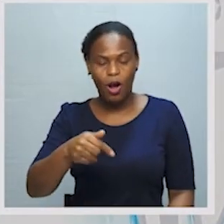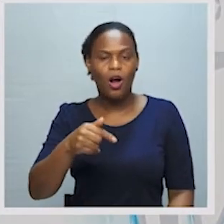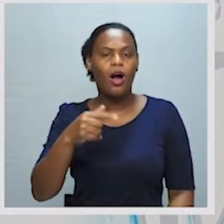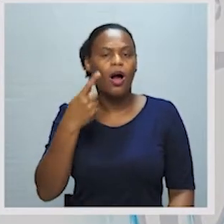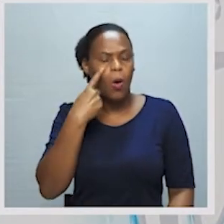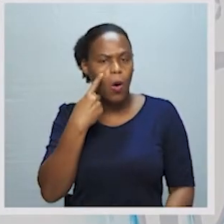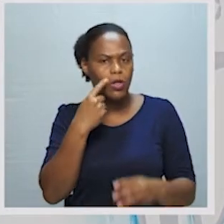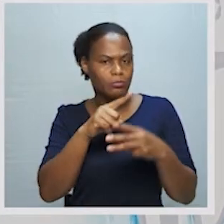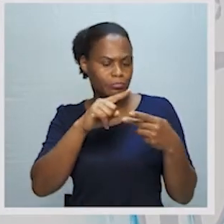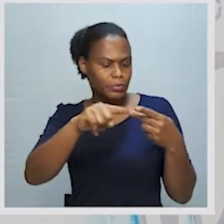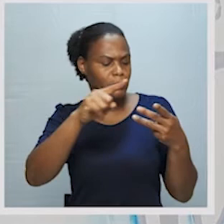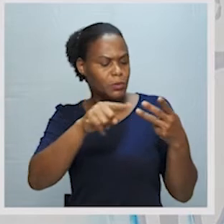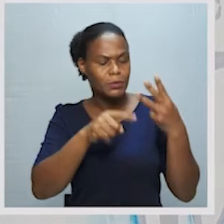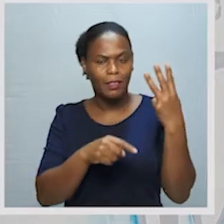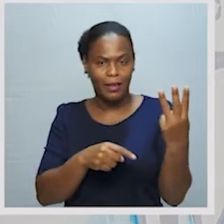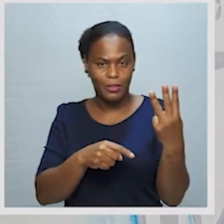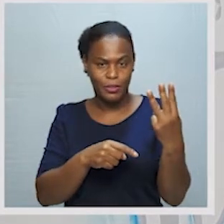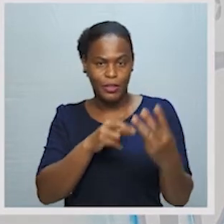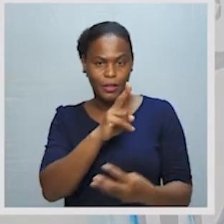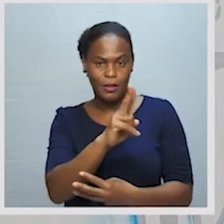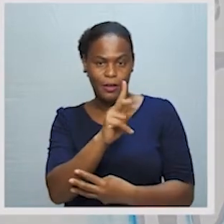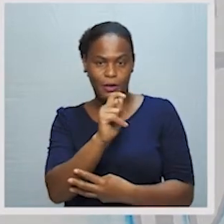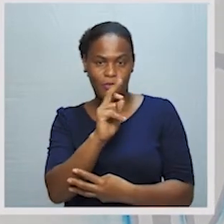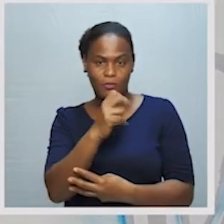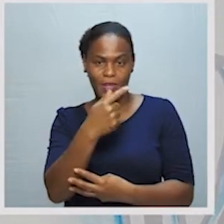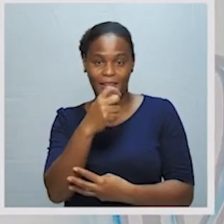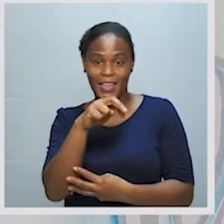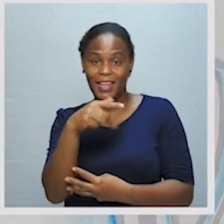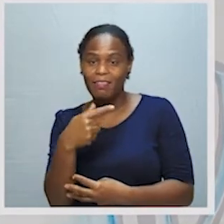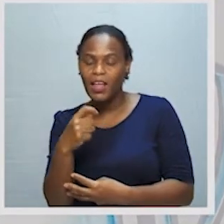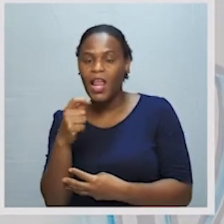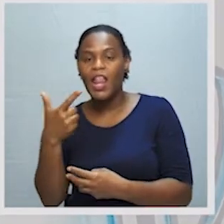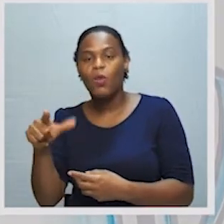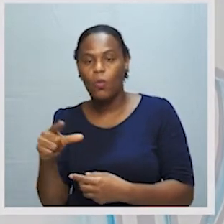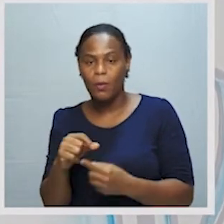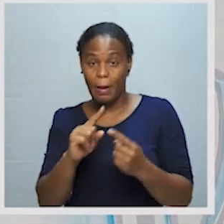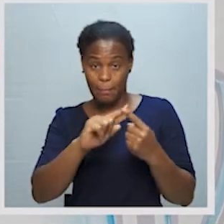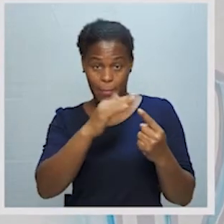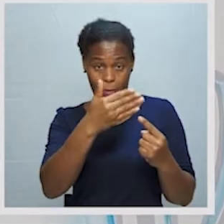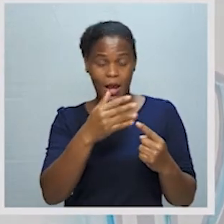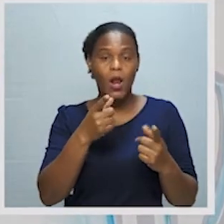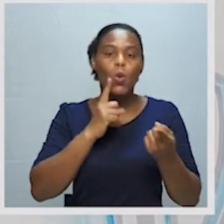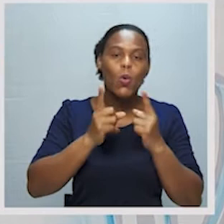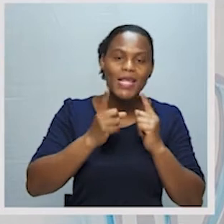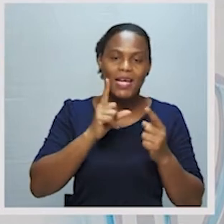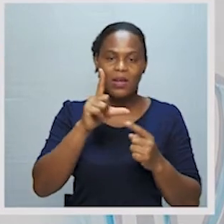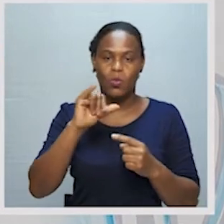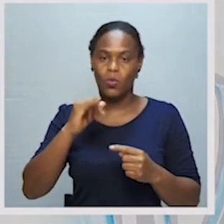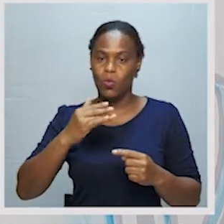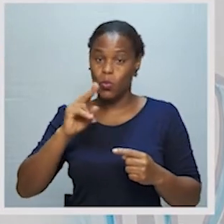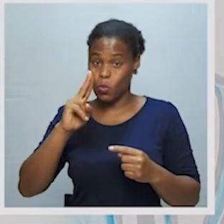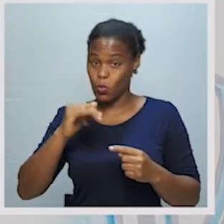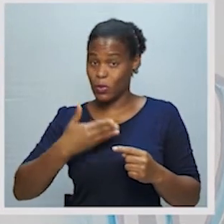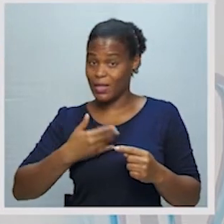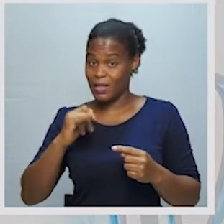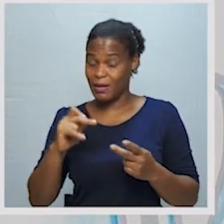nós vamos conhecer as 3 vertentes da língua. Nós temos a vertente lúdica, a vertente profissional